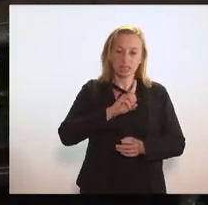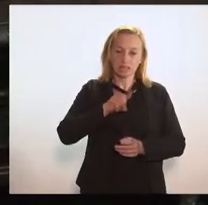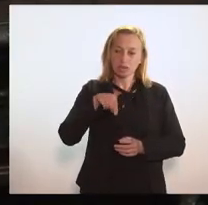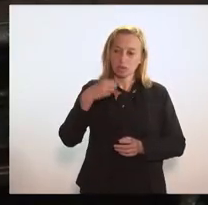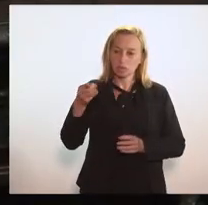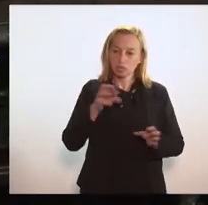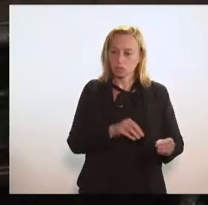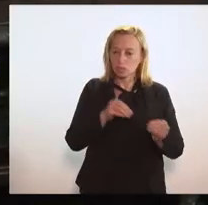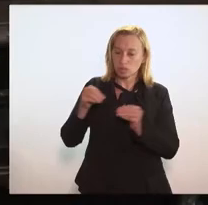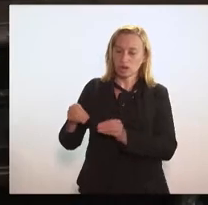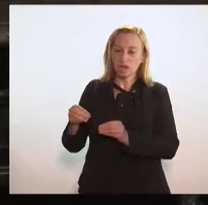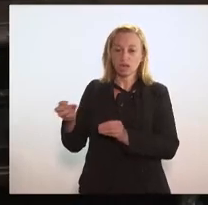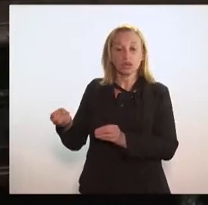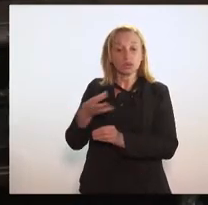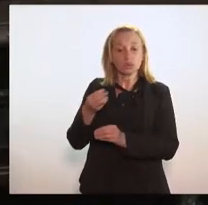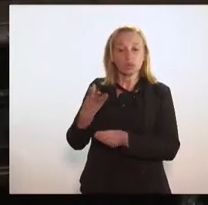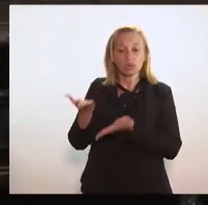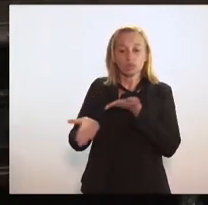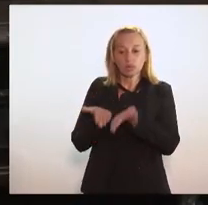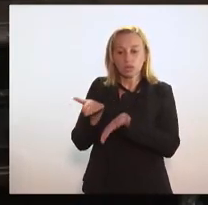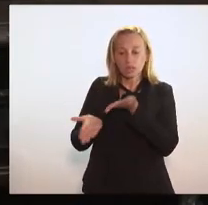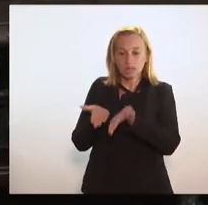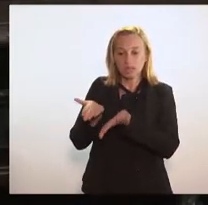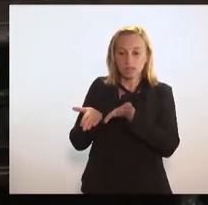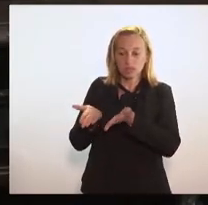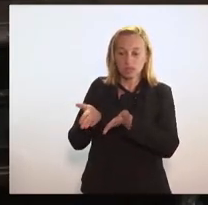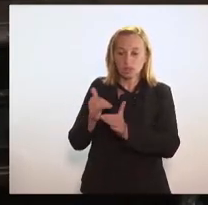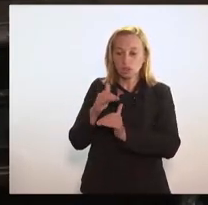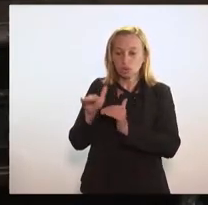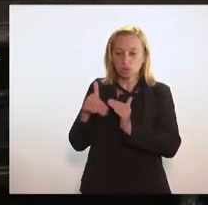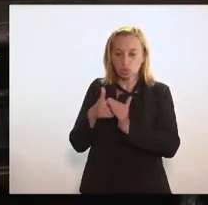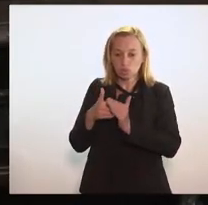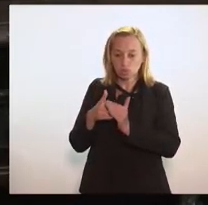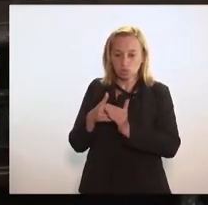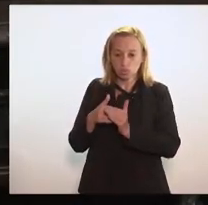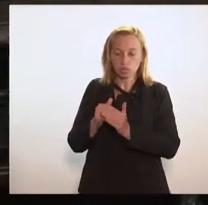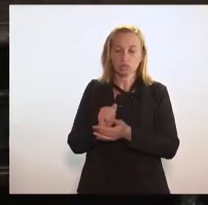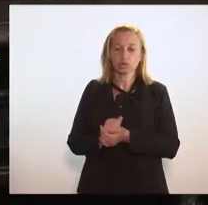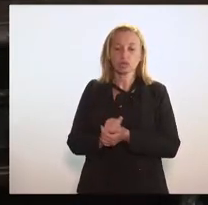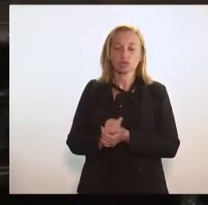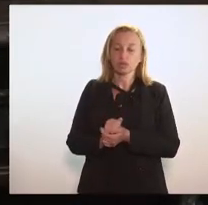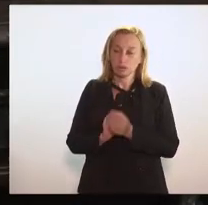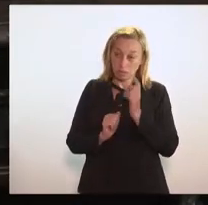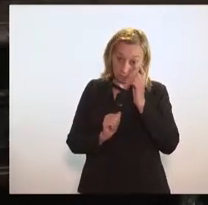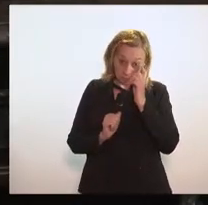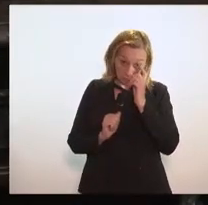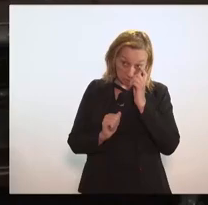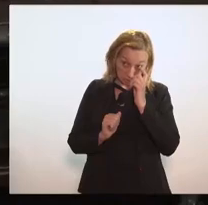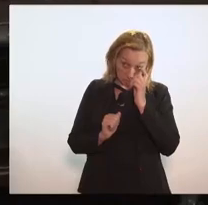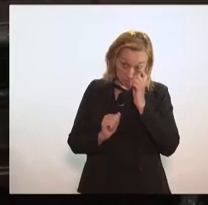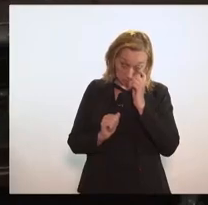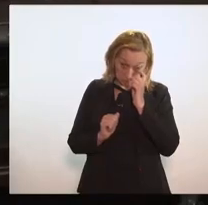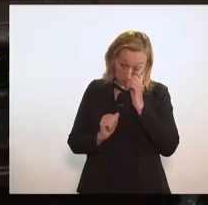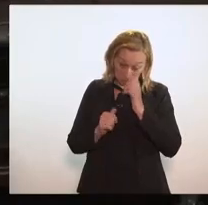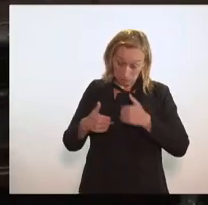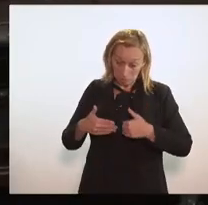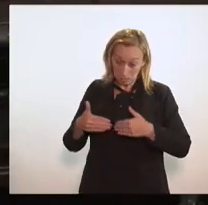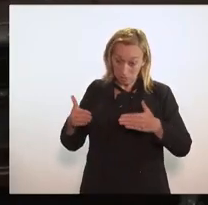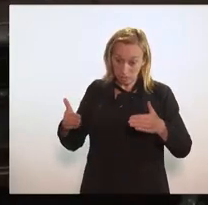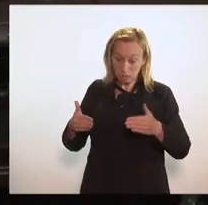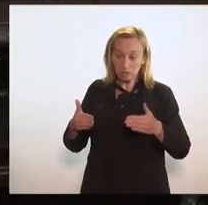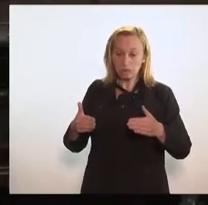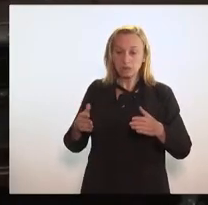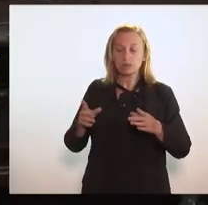cartorário que cuidaria daqueles processos antigos e a partir do mastro da inauguração delegacia